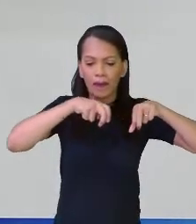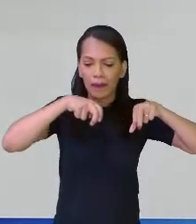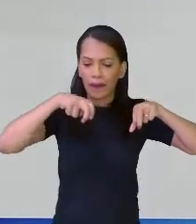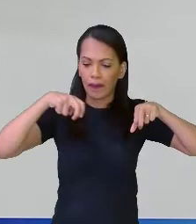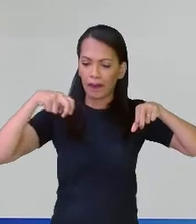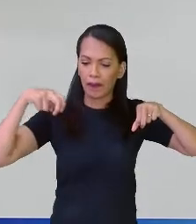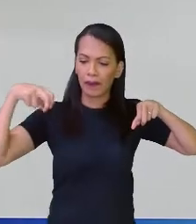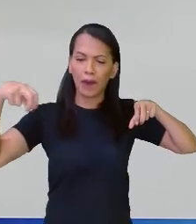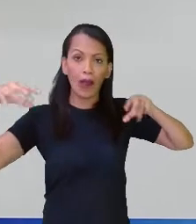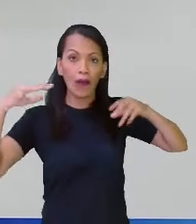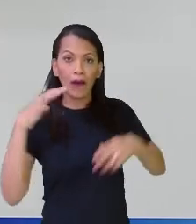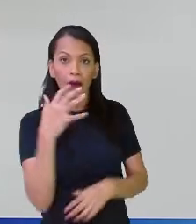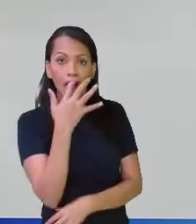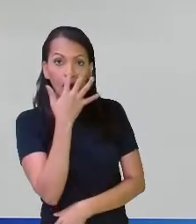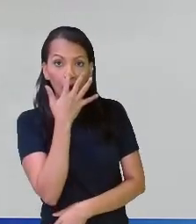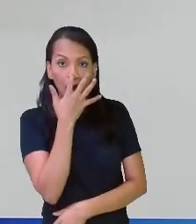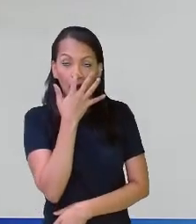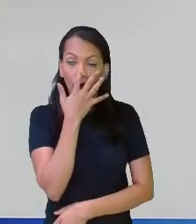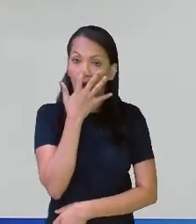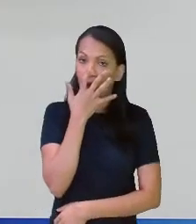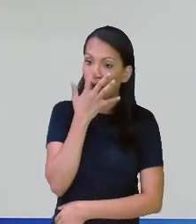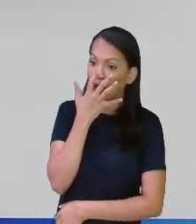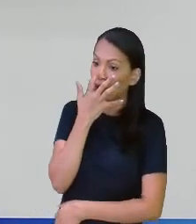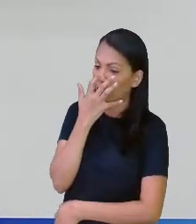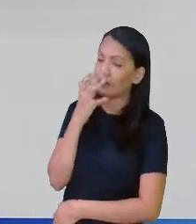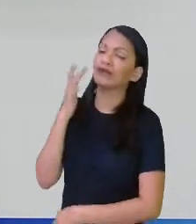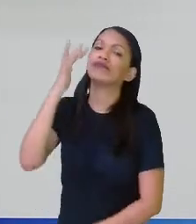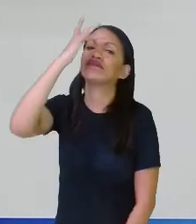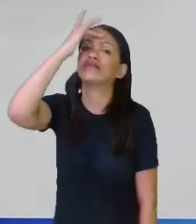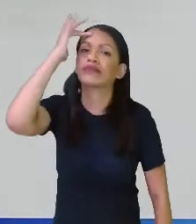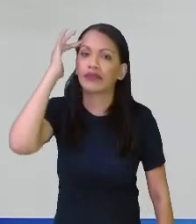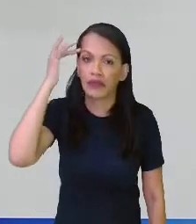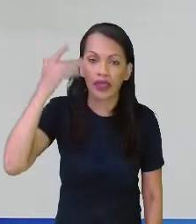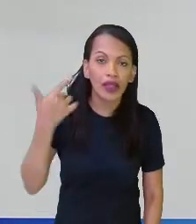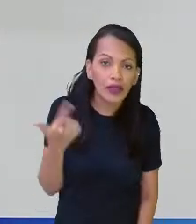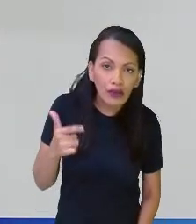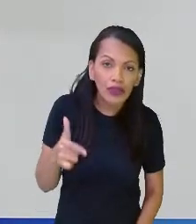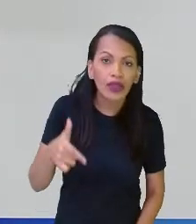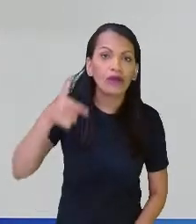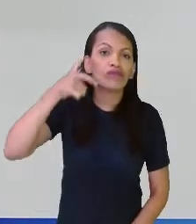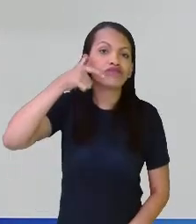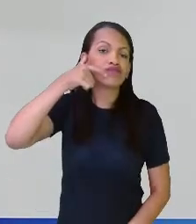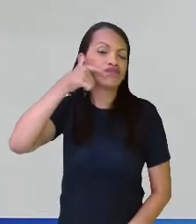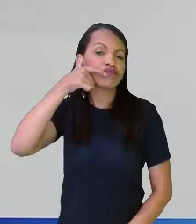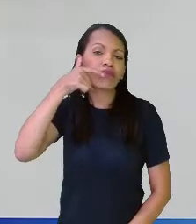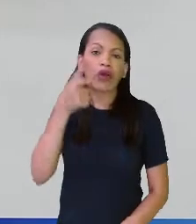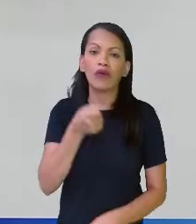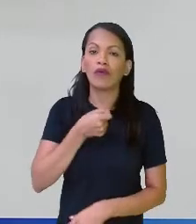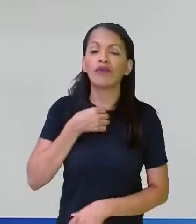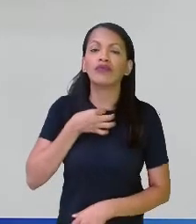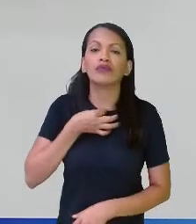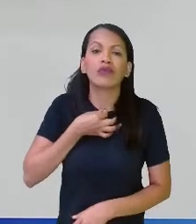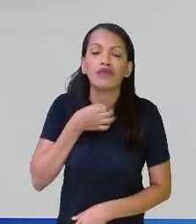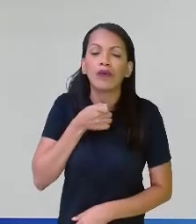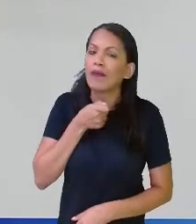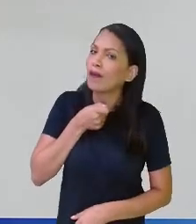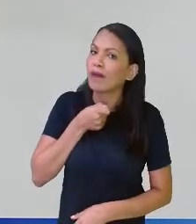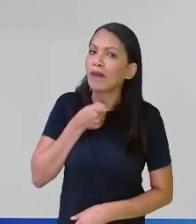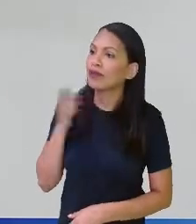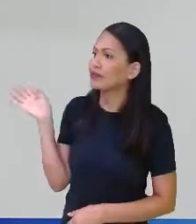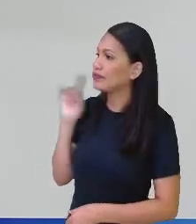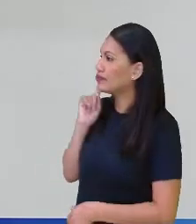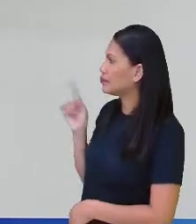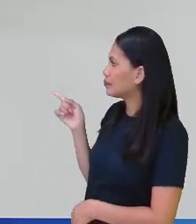para assistir à apresentação. E as pessoas naquela época não tinham microfone como esse aqui, ou como a professora Mauricéia está ali usando não,